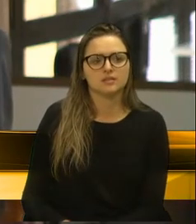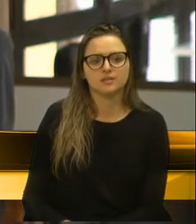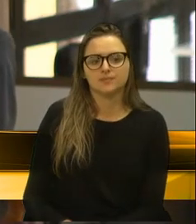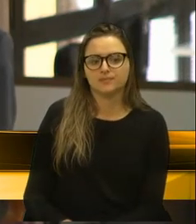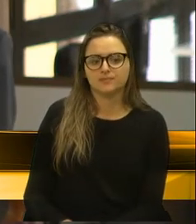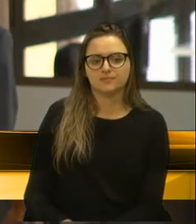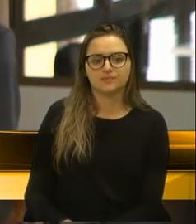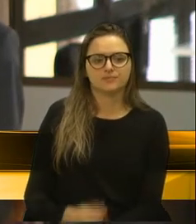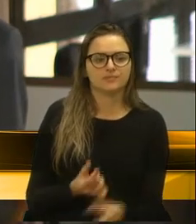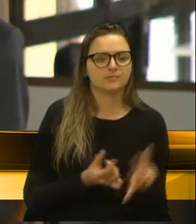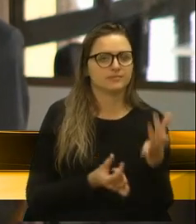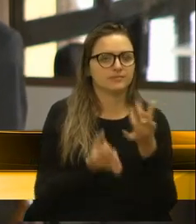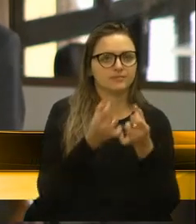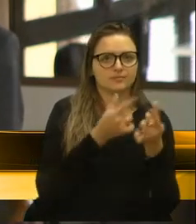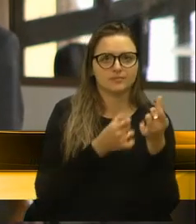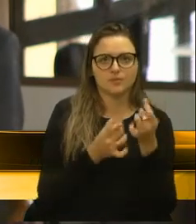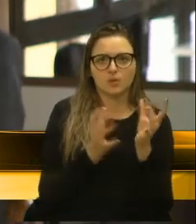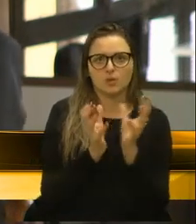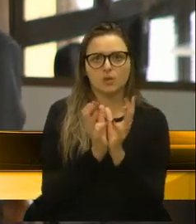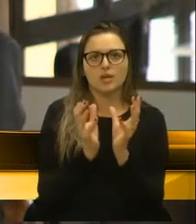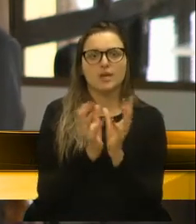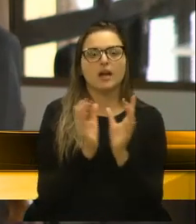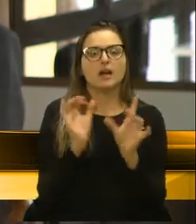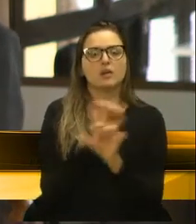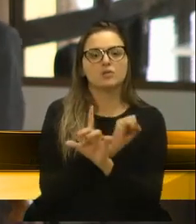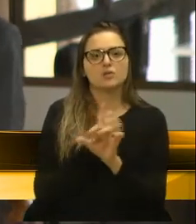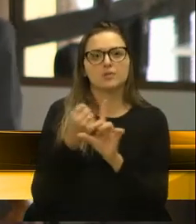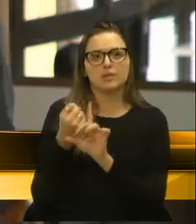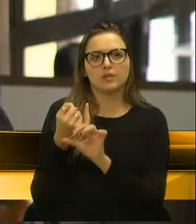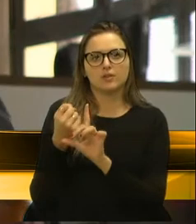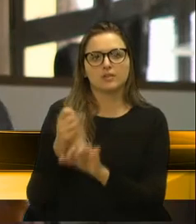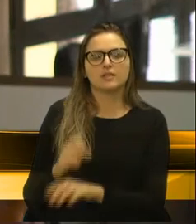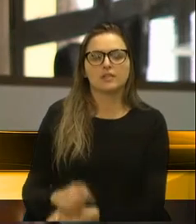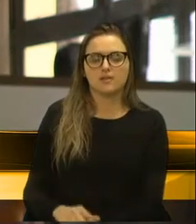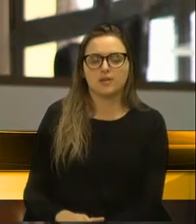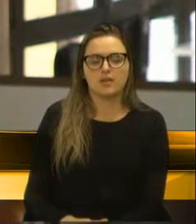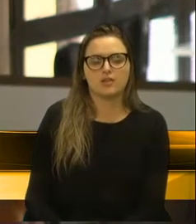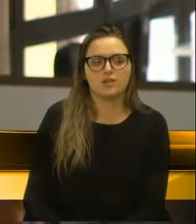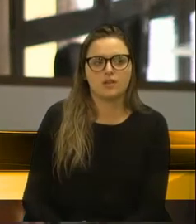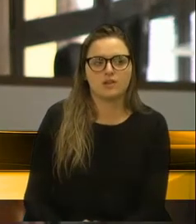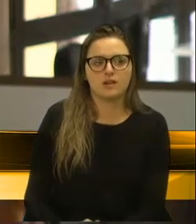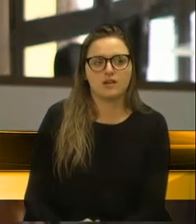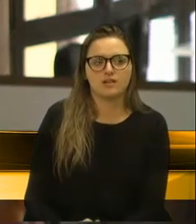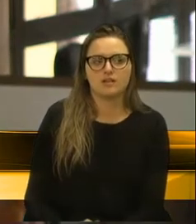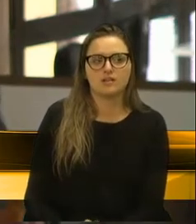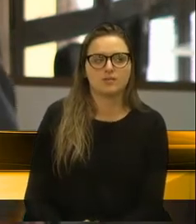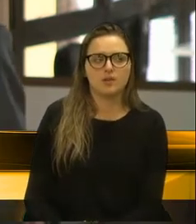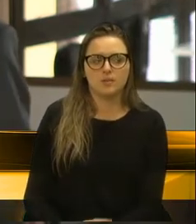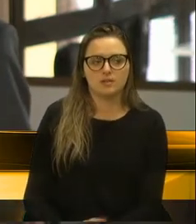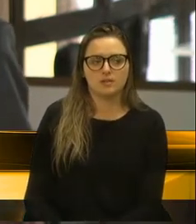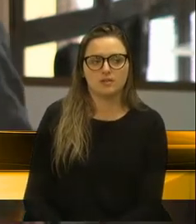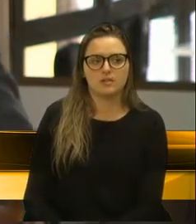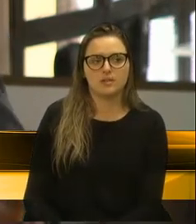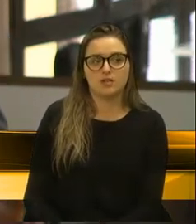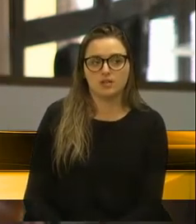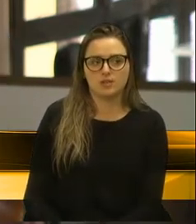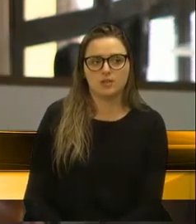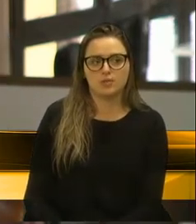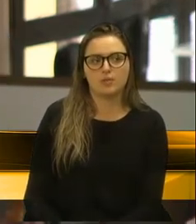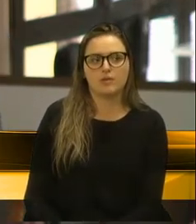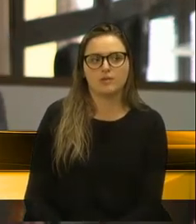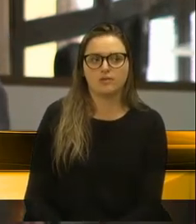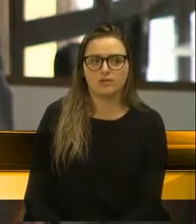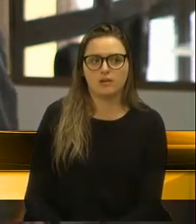alguns movimentos, alguns levantes sociais no sentido de propagar a ideia da antipolítica, a manifestação contra